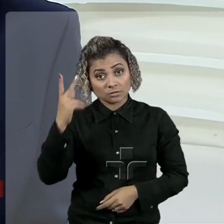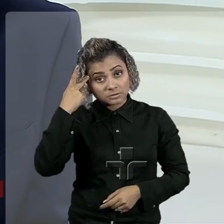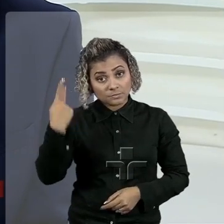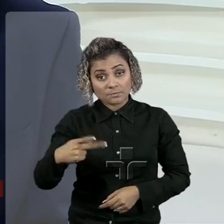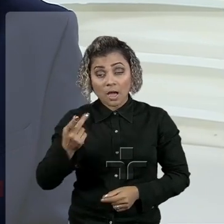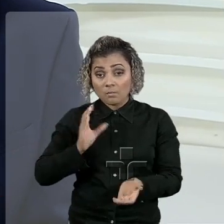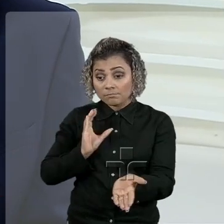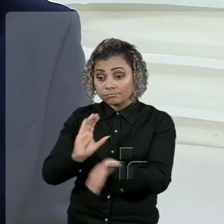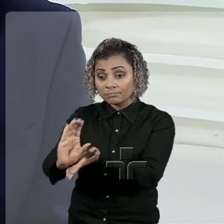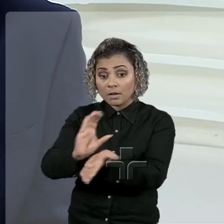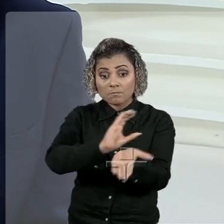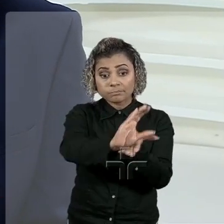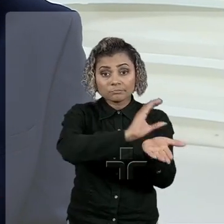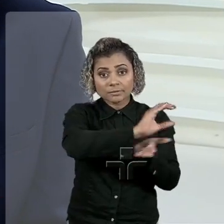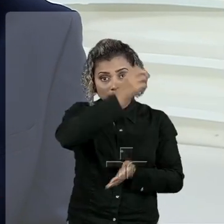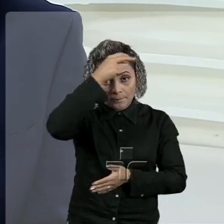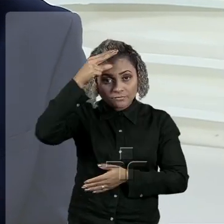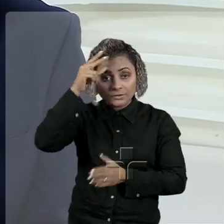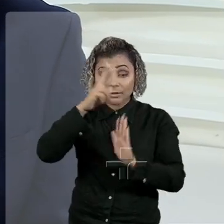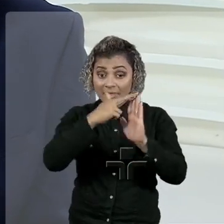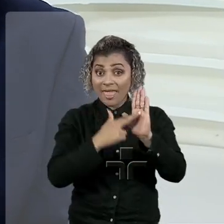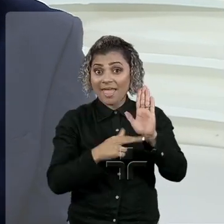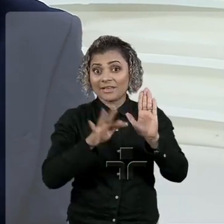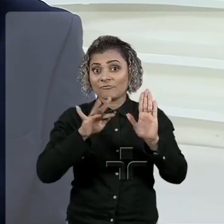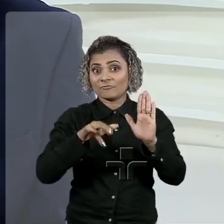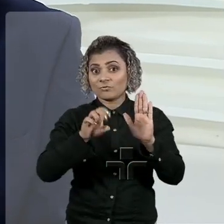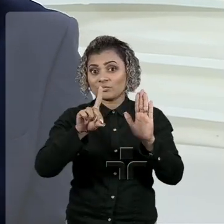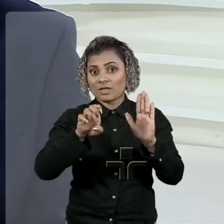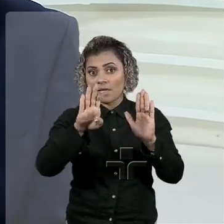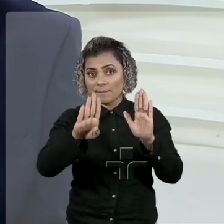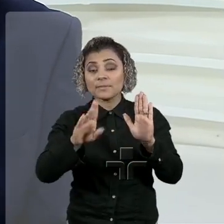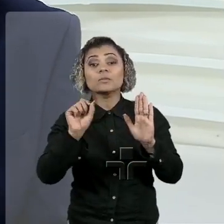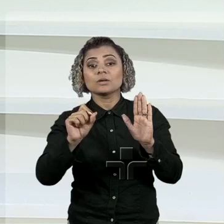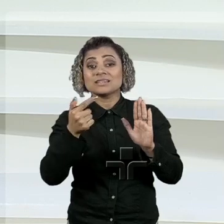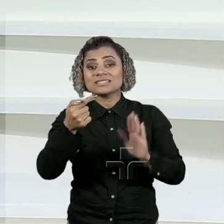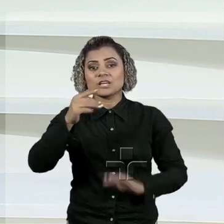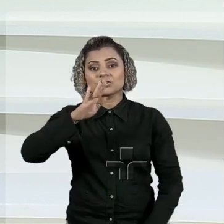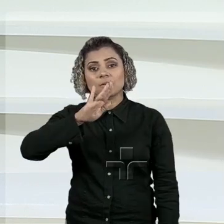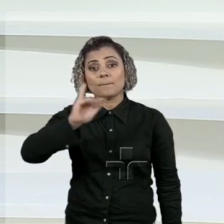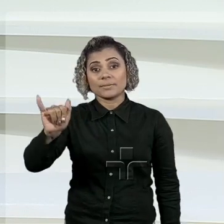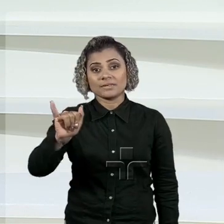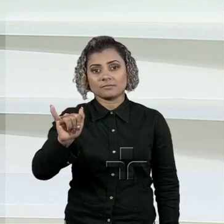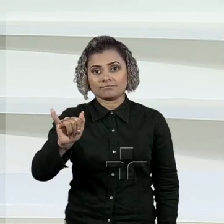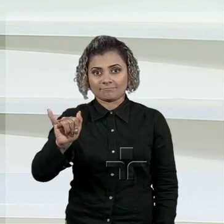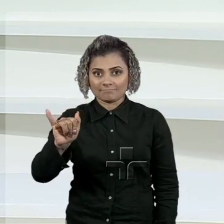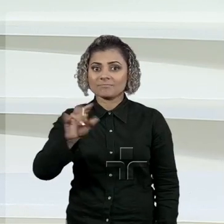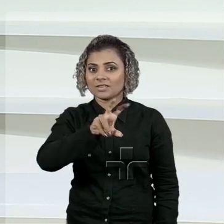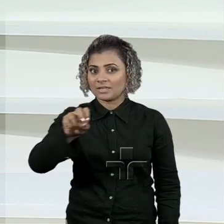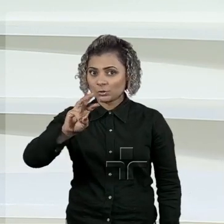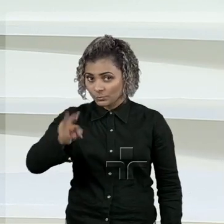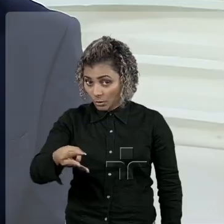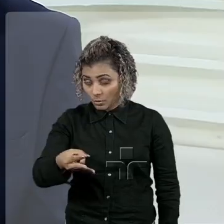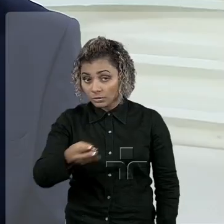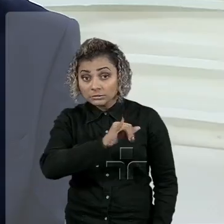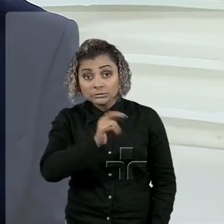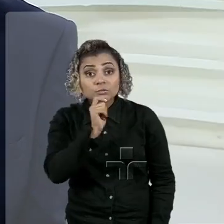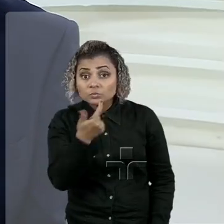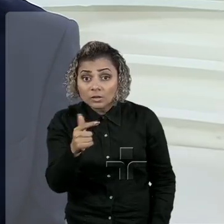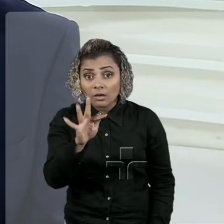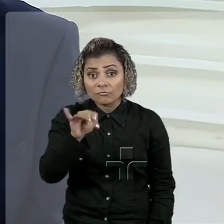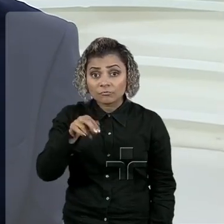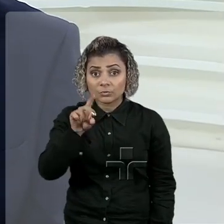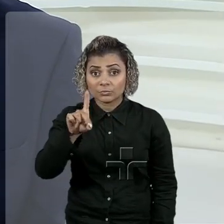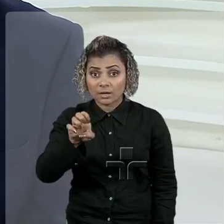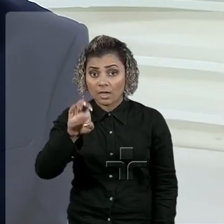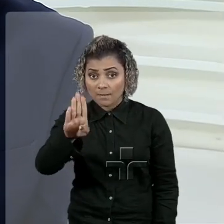aos municípios, por conta da regra do Fundeb, 7,5 bilhões de reais. Se não houvesse o Fundeb, para a